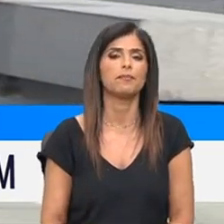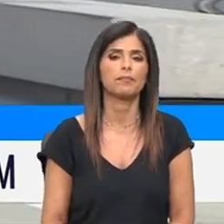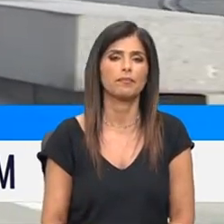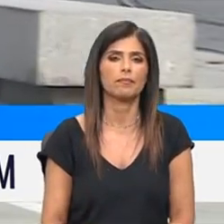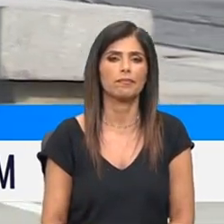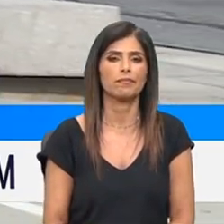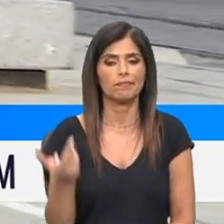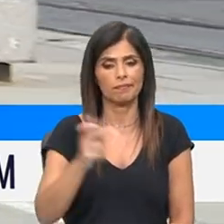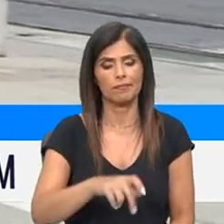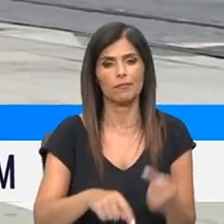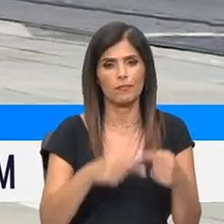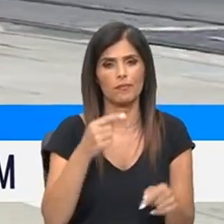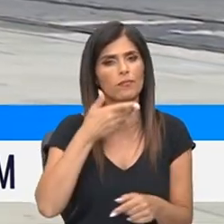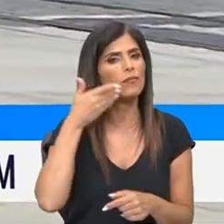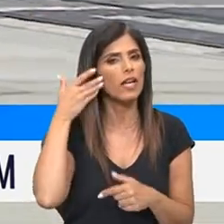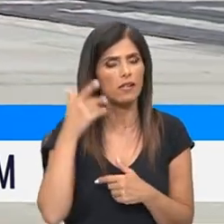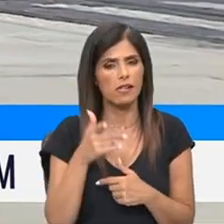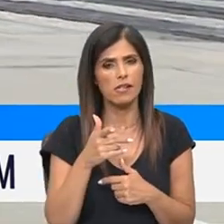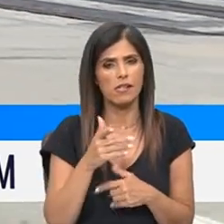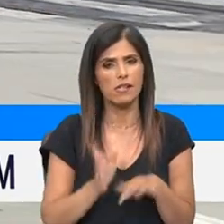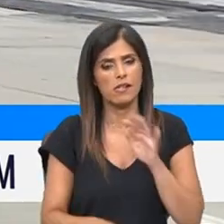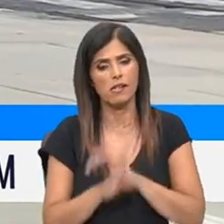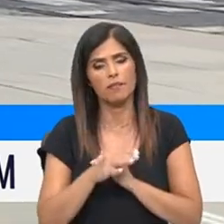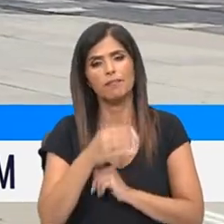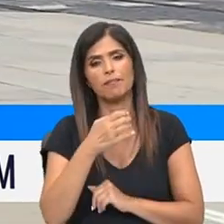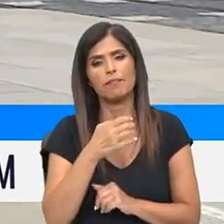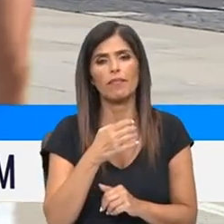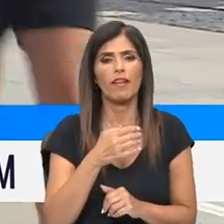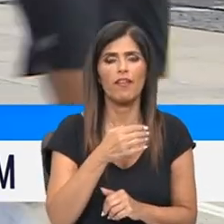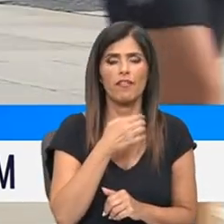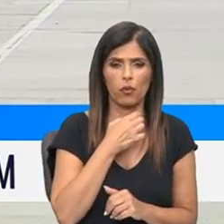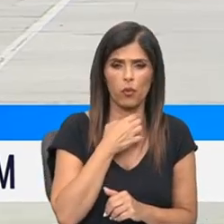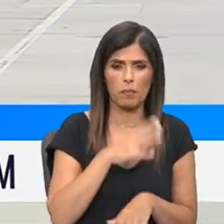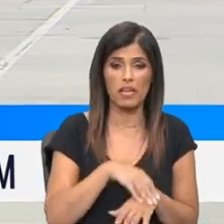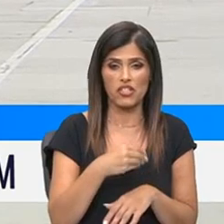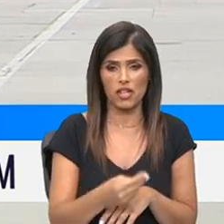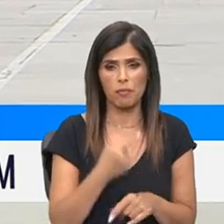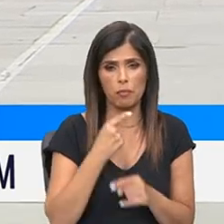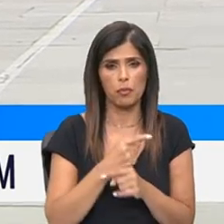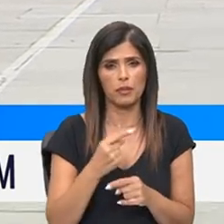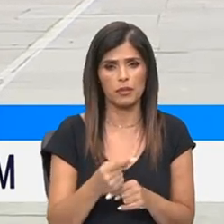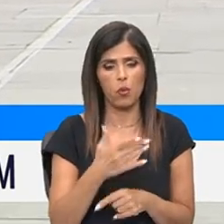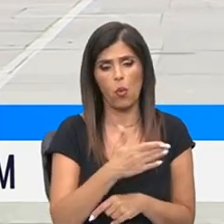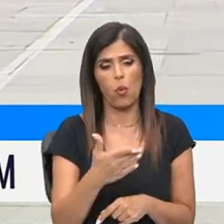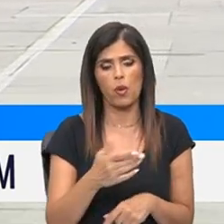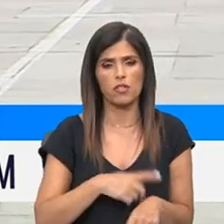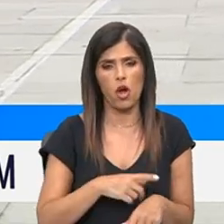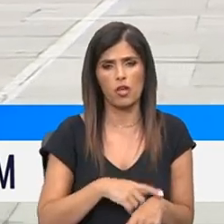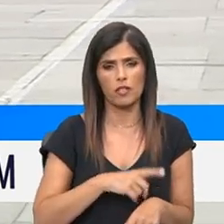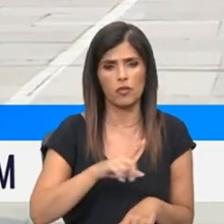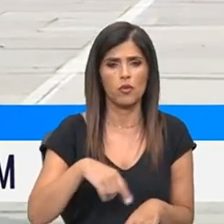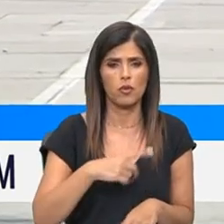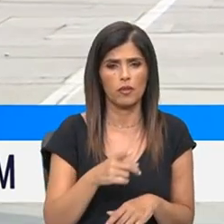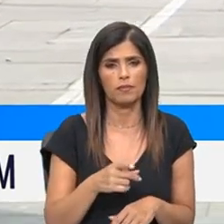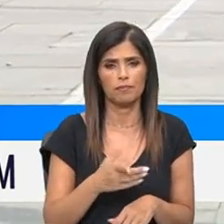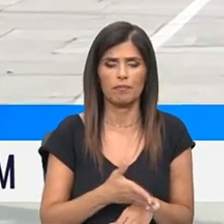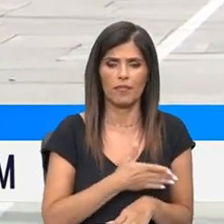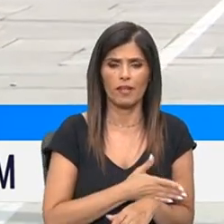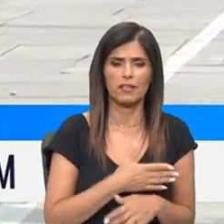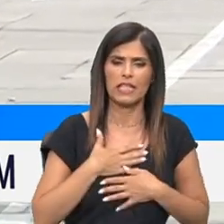Chegou a Matosinhos de manhã cedo, saiu de Vila do Conde mais tarde do que o previsto, porque as 11 horas de corrida do dia anterior foram